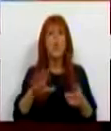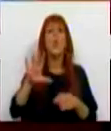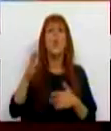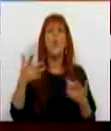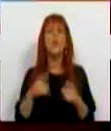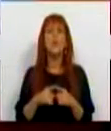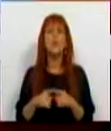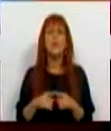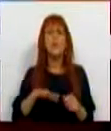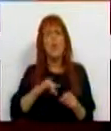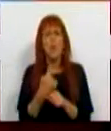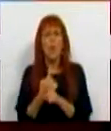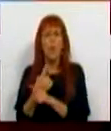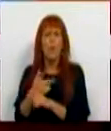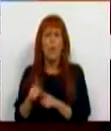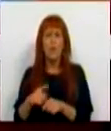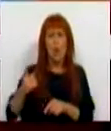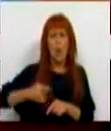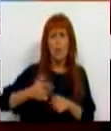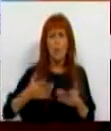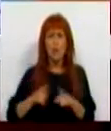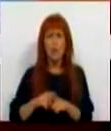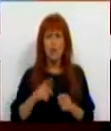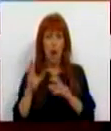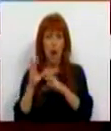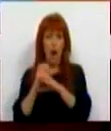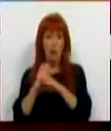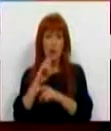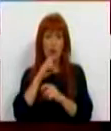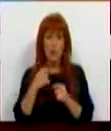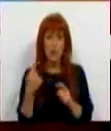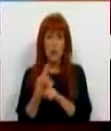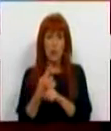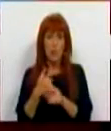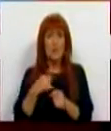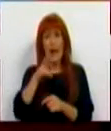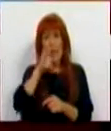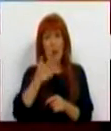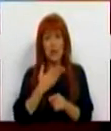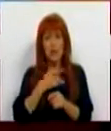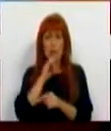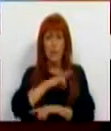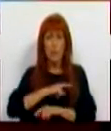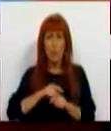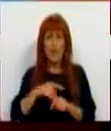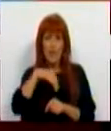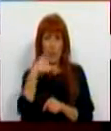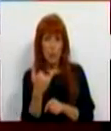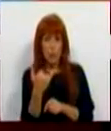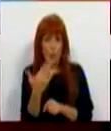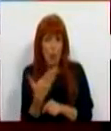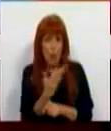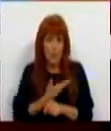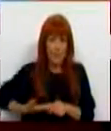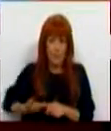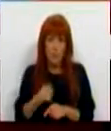quando, entre outras coisas, se obriga a que os autocarros que possam ser comprados tenham que ser a gasóleo e possam ser a segunda mão. E